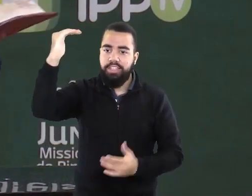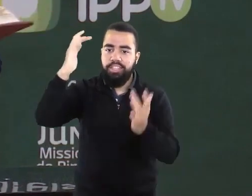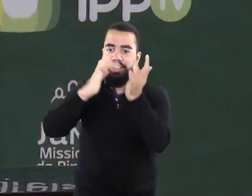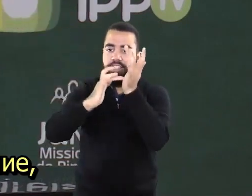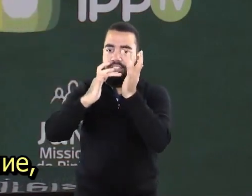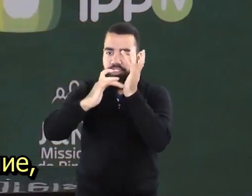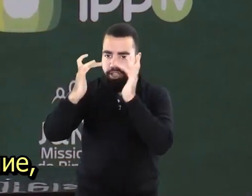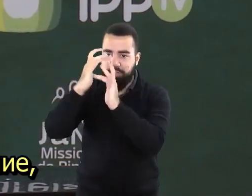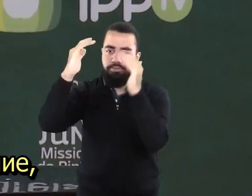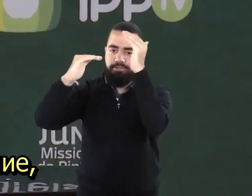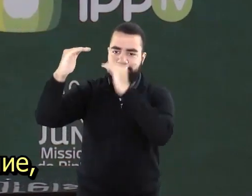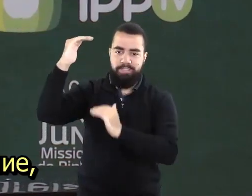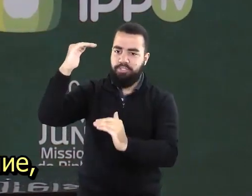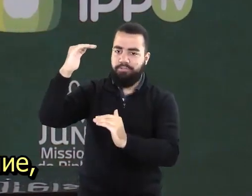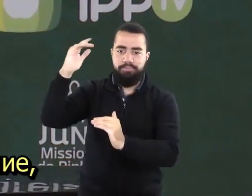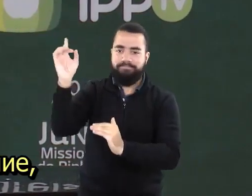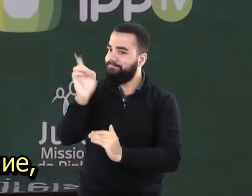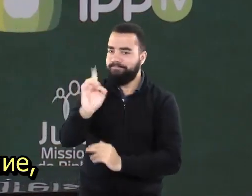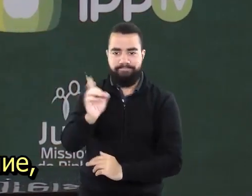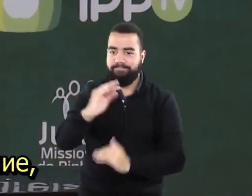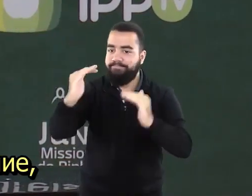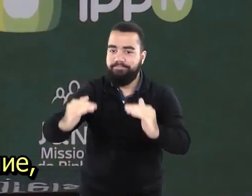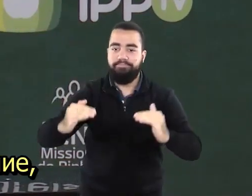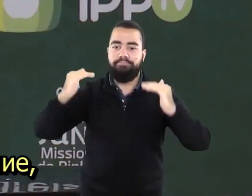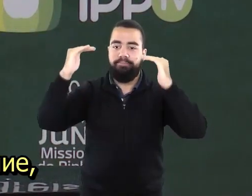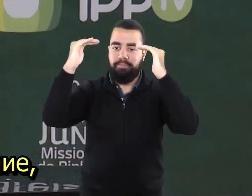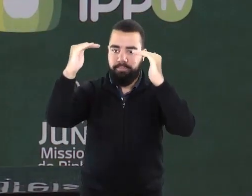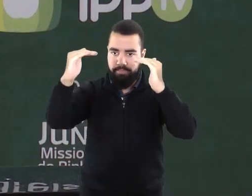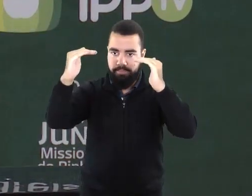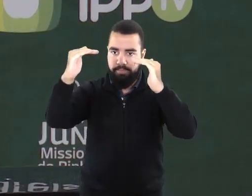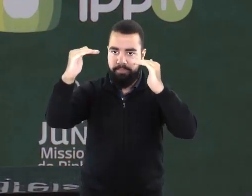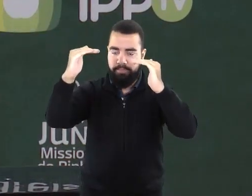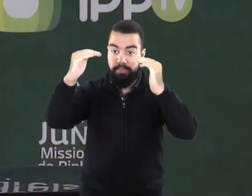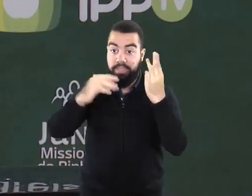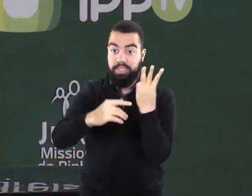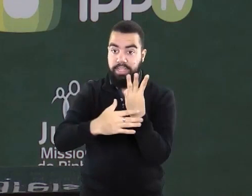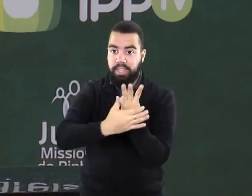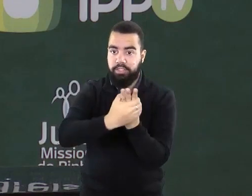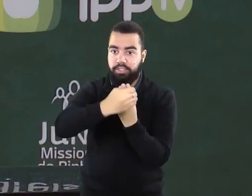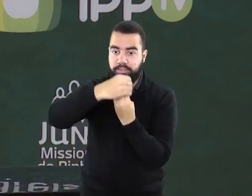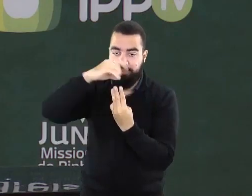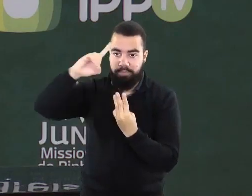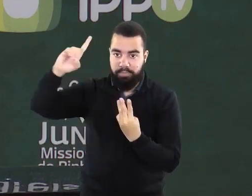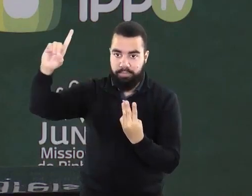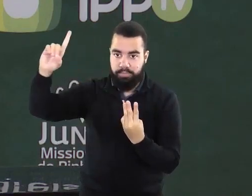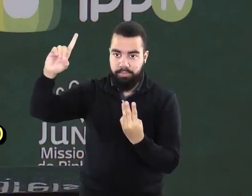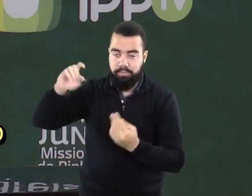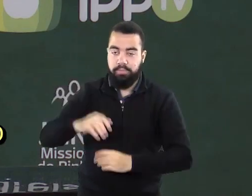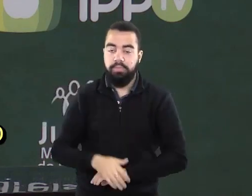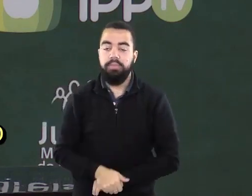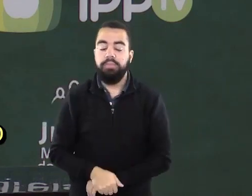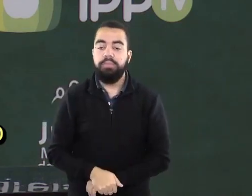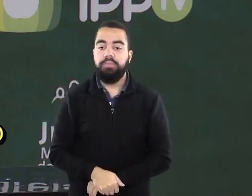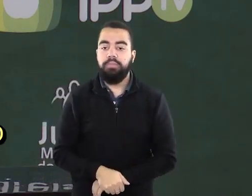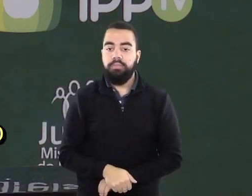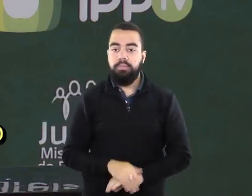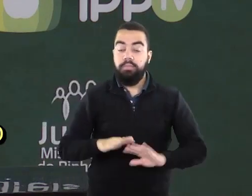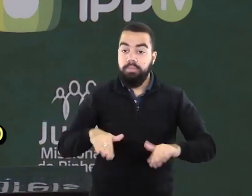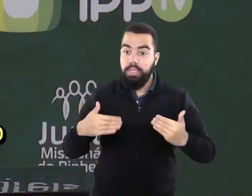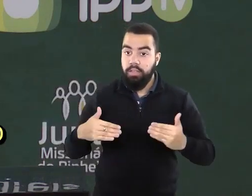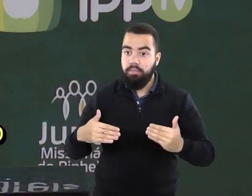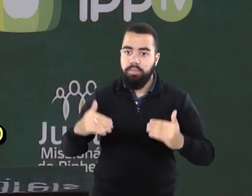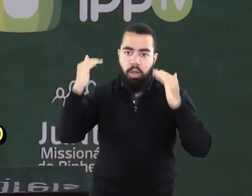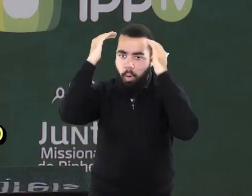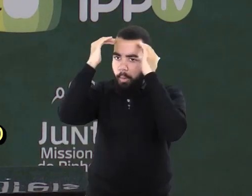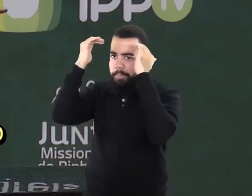Mas, submissão não é submissão de gênero, isso é muito importante entender. A Bíblia não diz